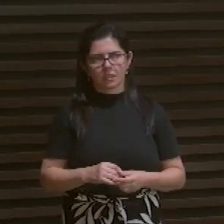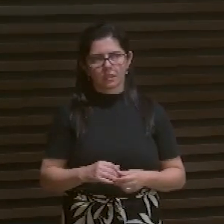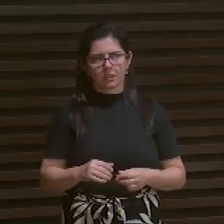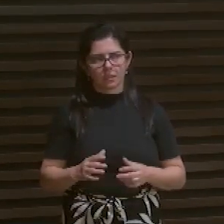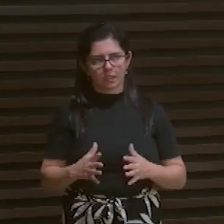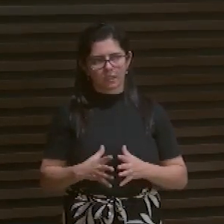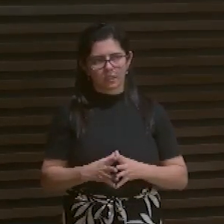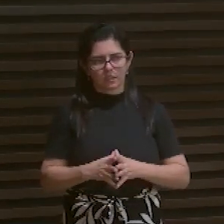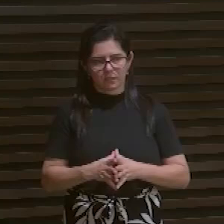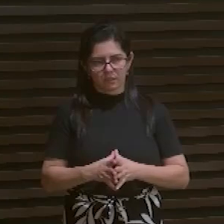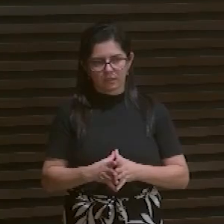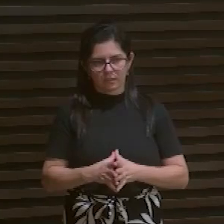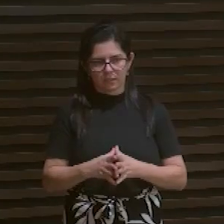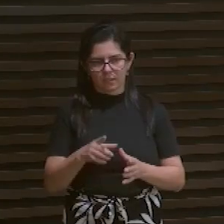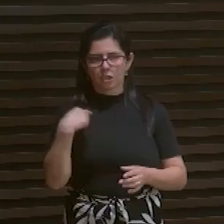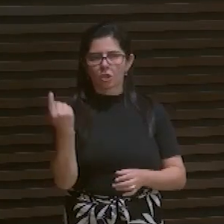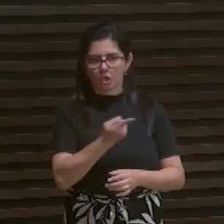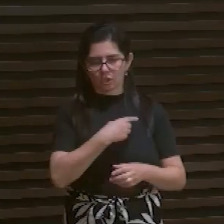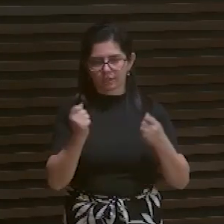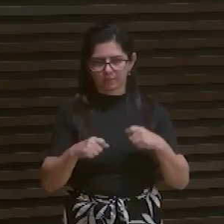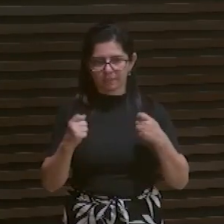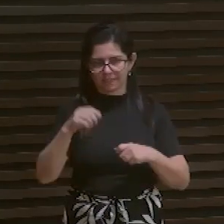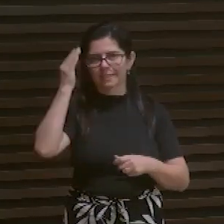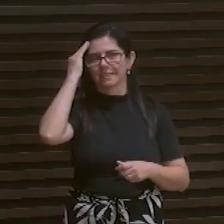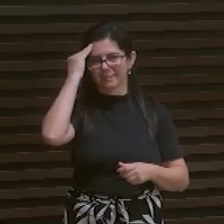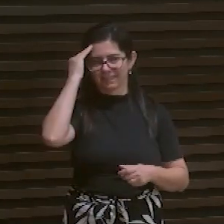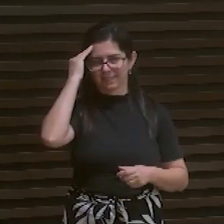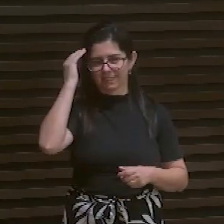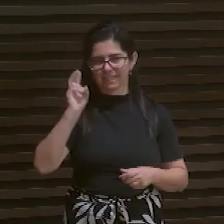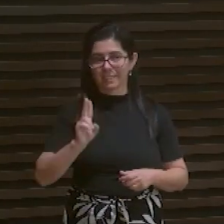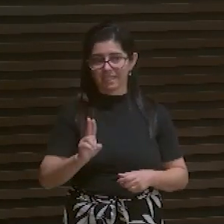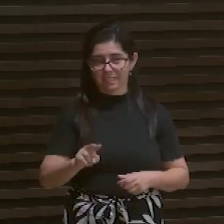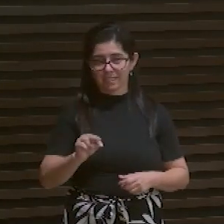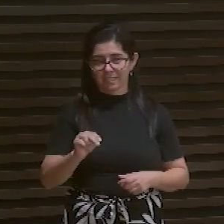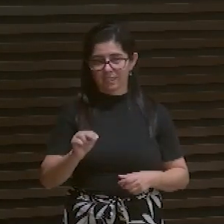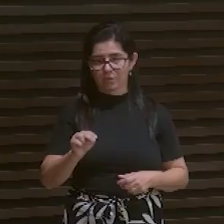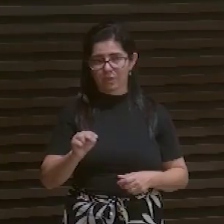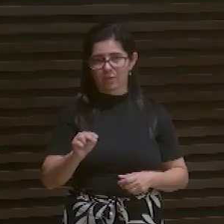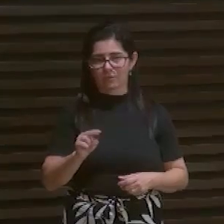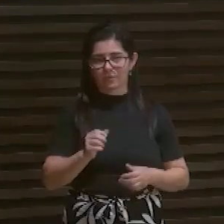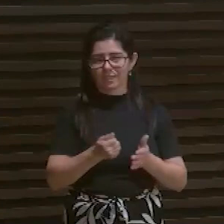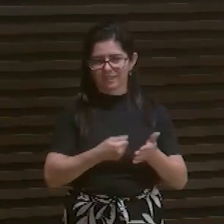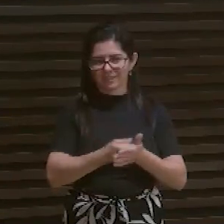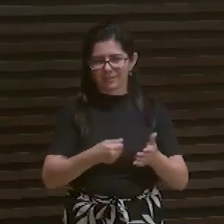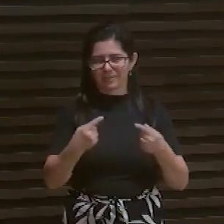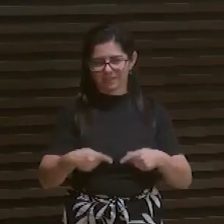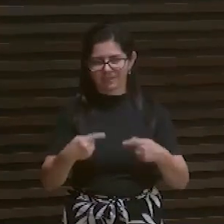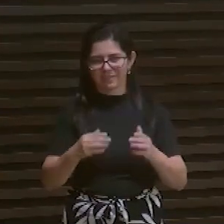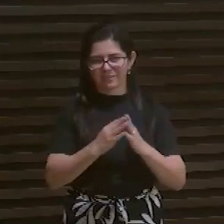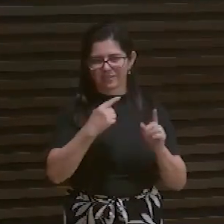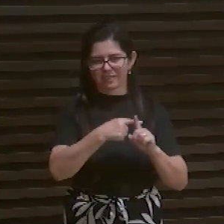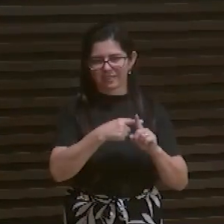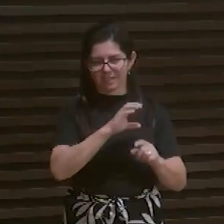nós entendamos isso e que nós nunca e jamais militemos contra a igreja de Cristo. Amém? Paizinho